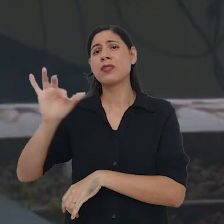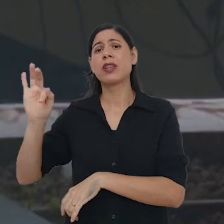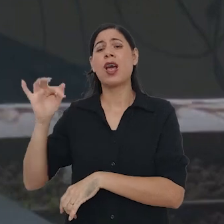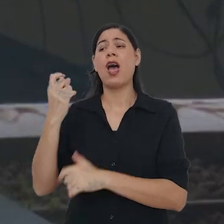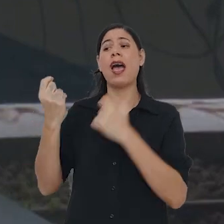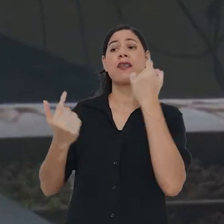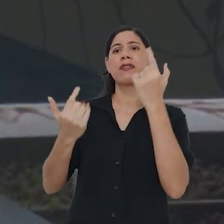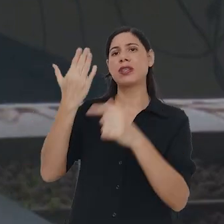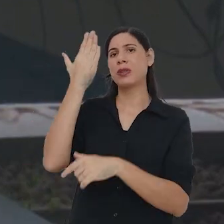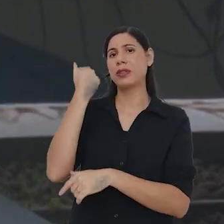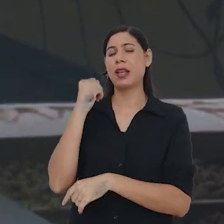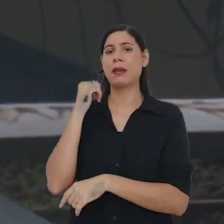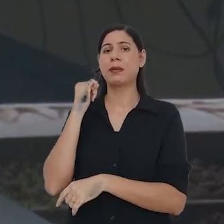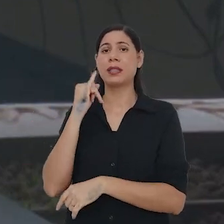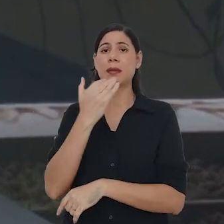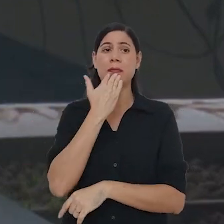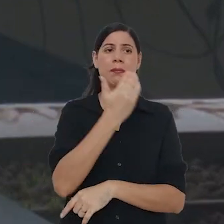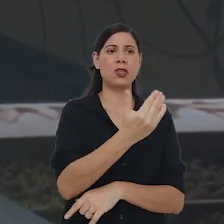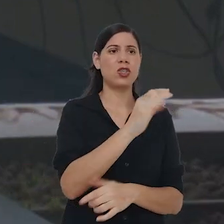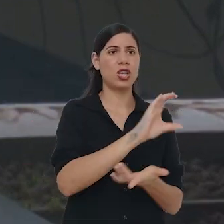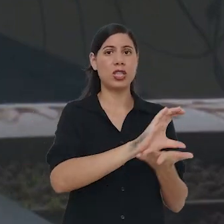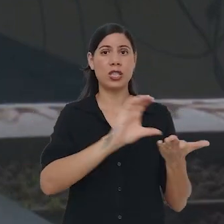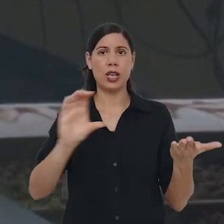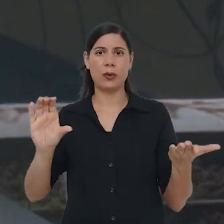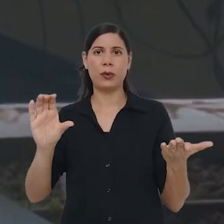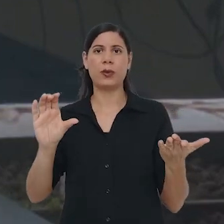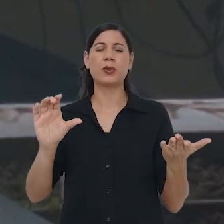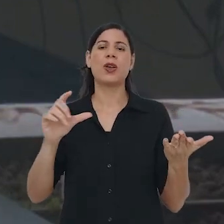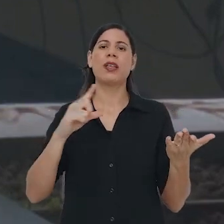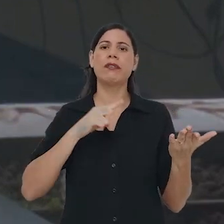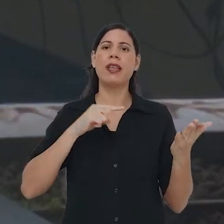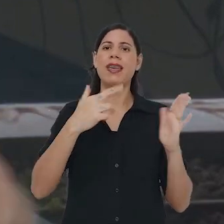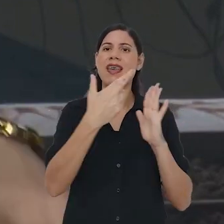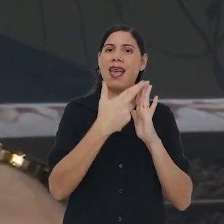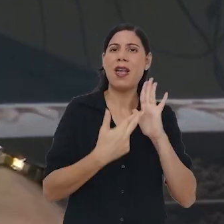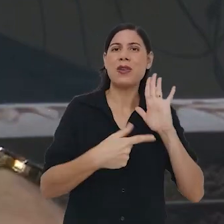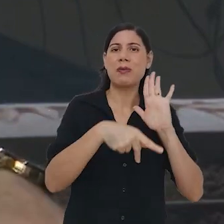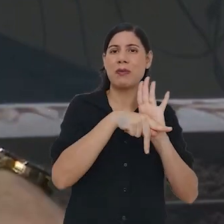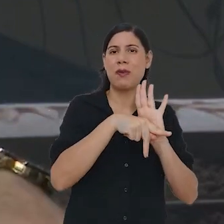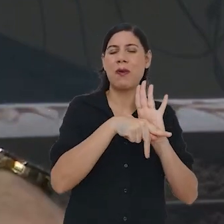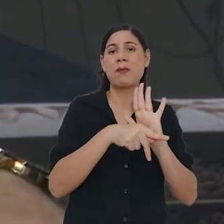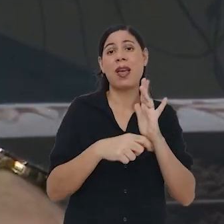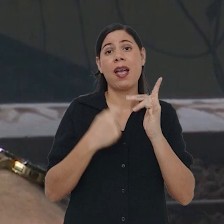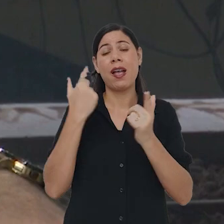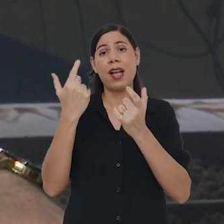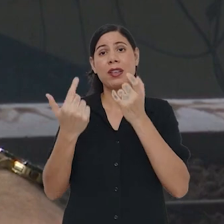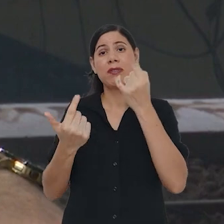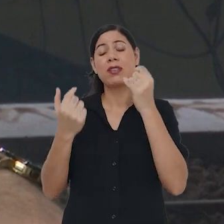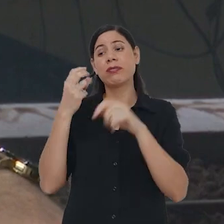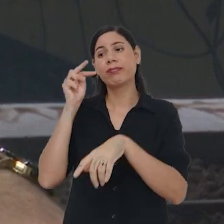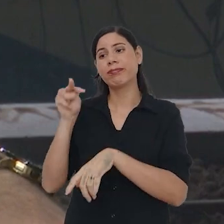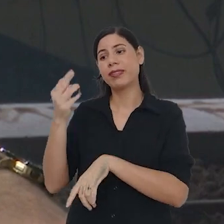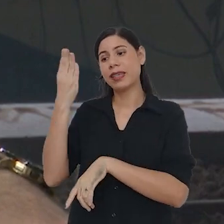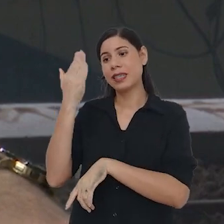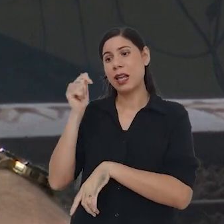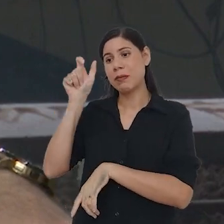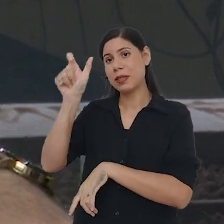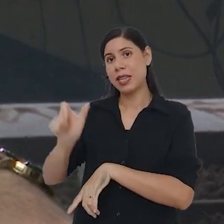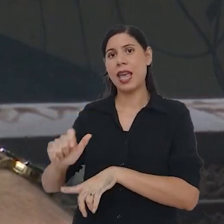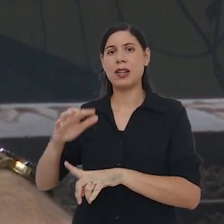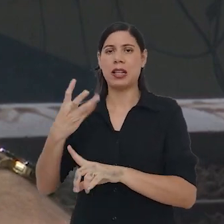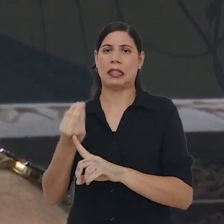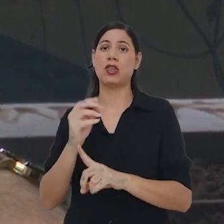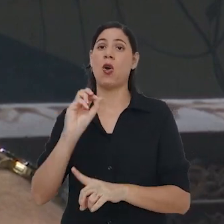que para acessar um recurso público há ritos, há formas. Então, assim, muitas vezes a gente entende que o artista ou que